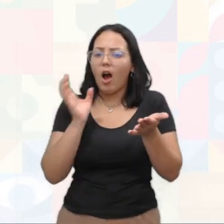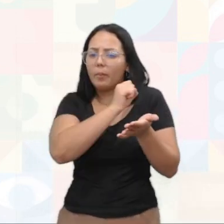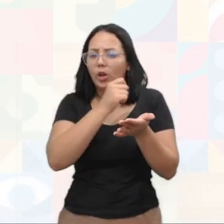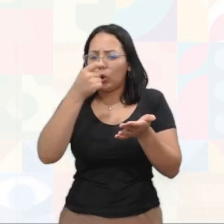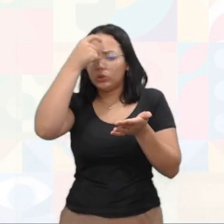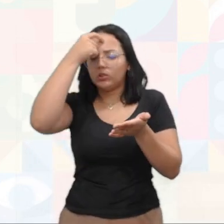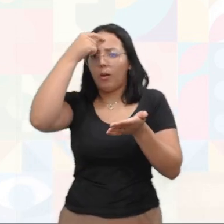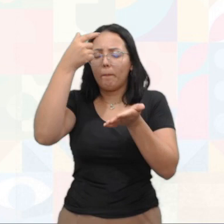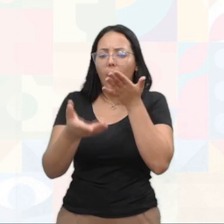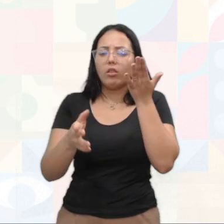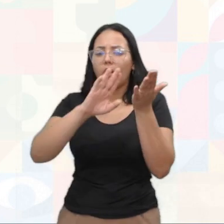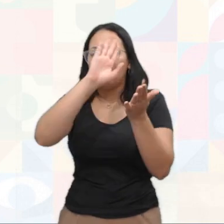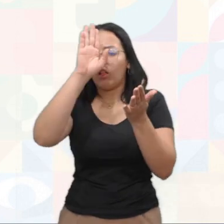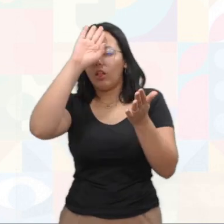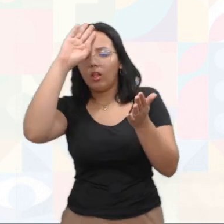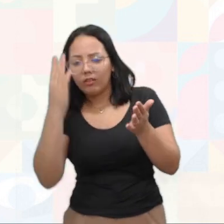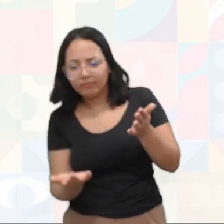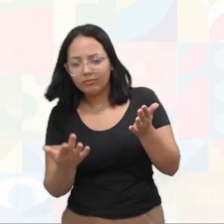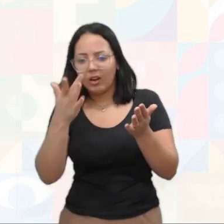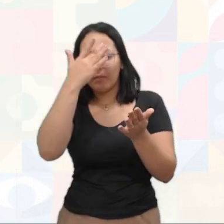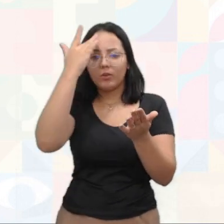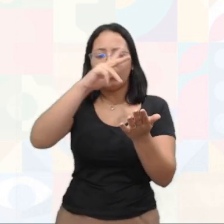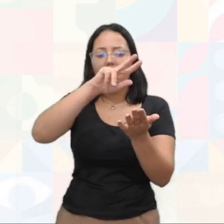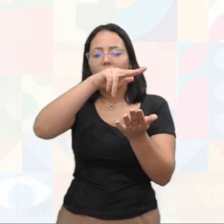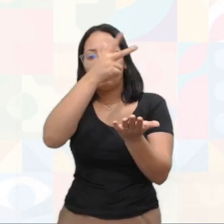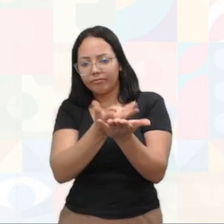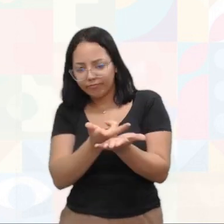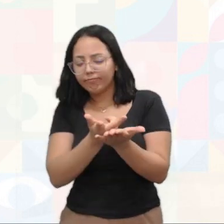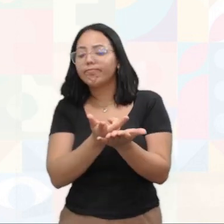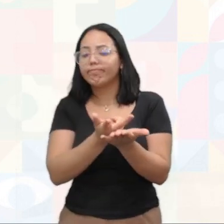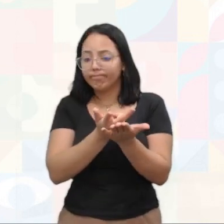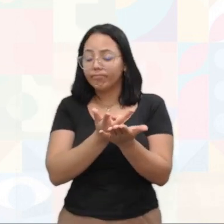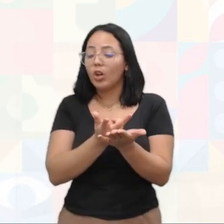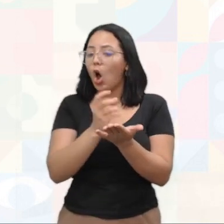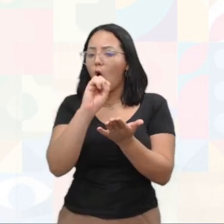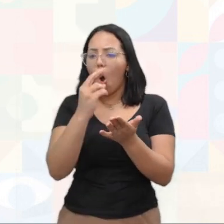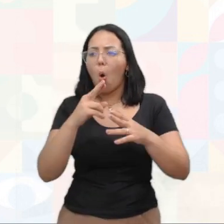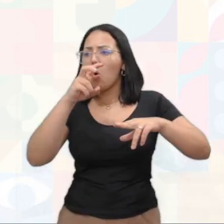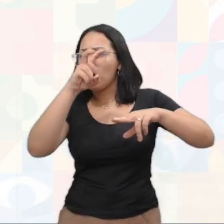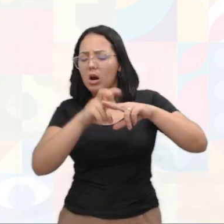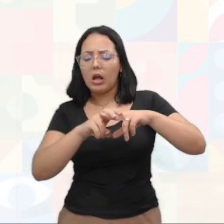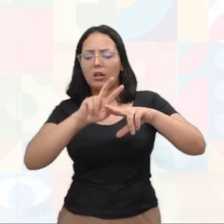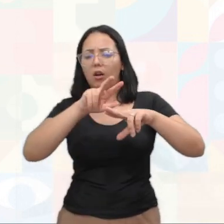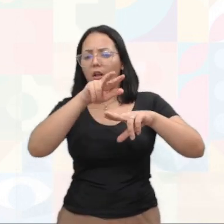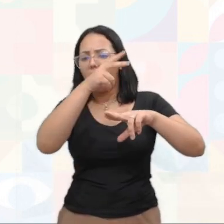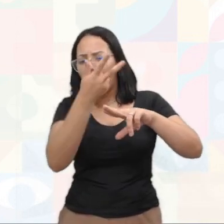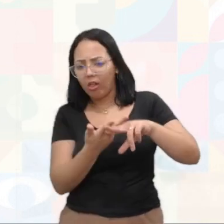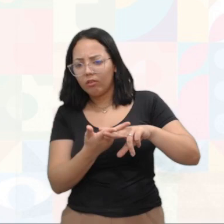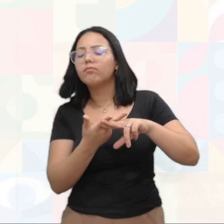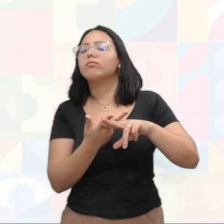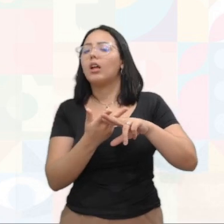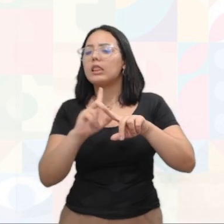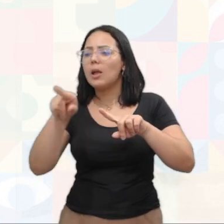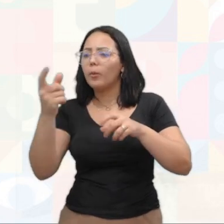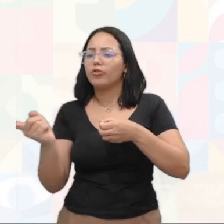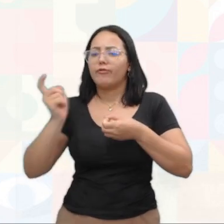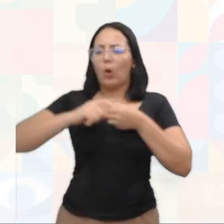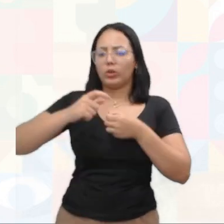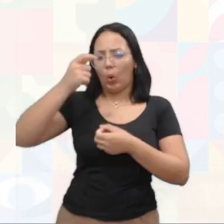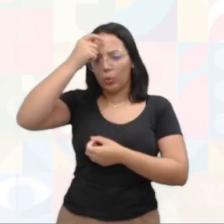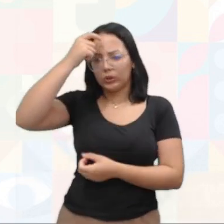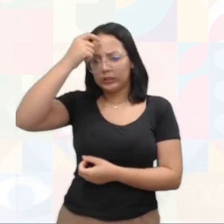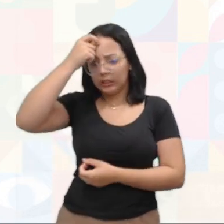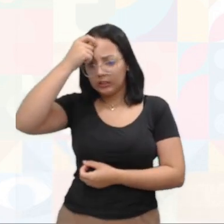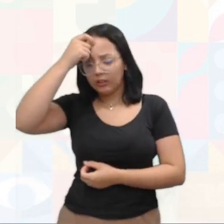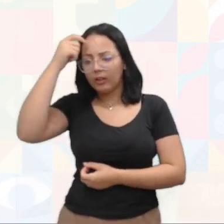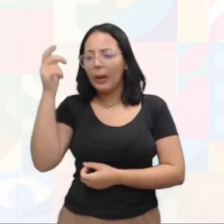de consciência em que a pessoa cai no chão ou em uma cadeira seguida pelo retorno da consciência. A